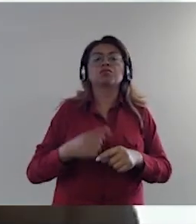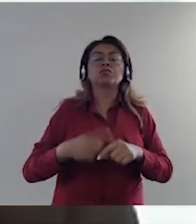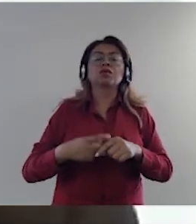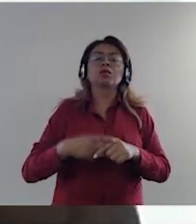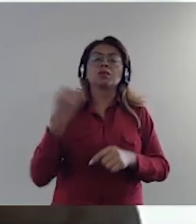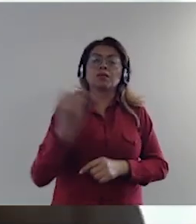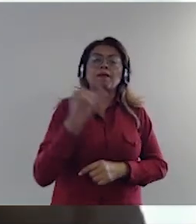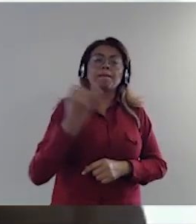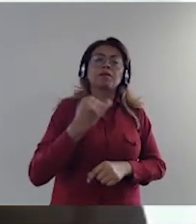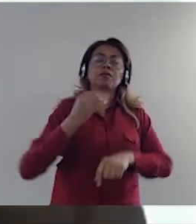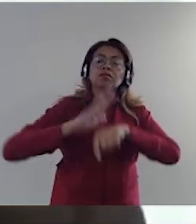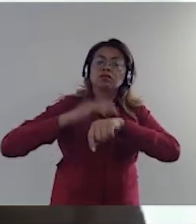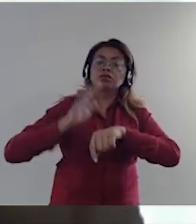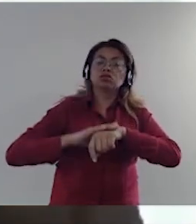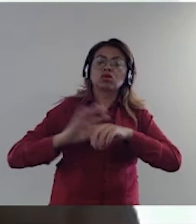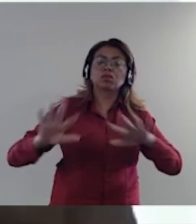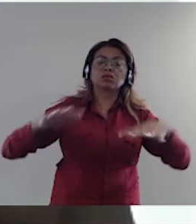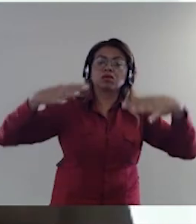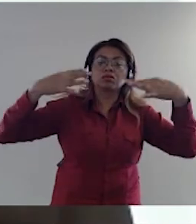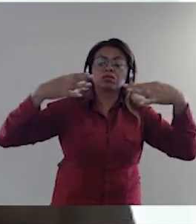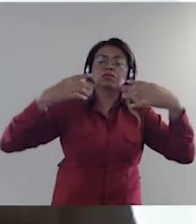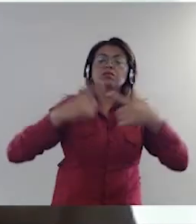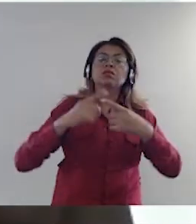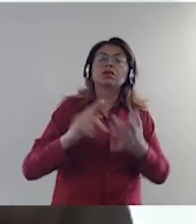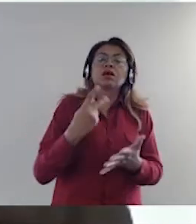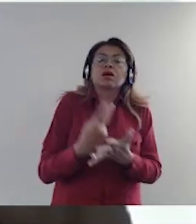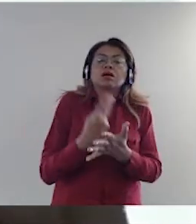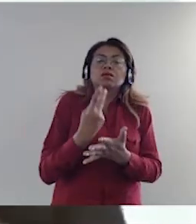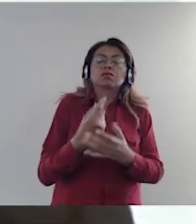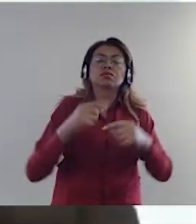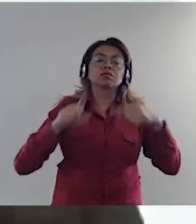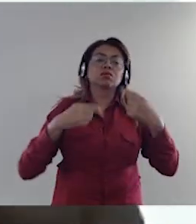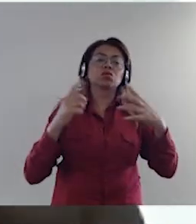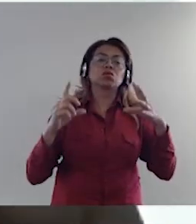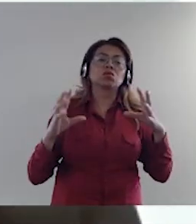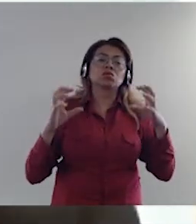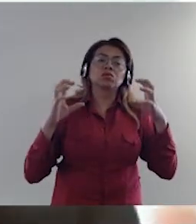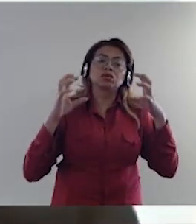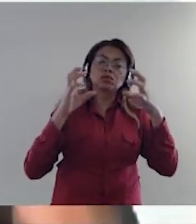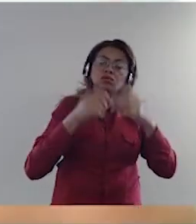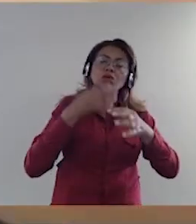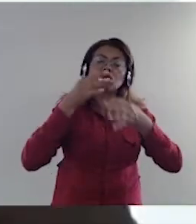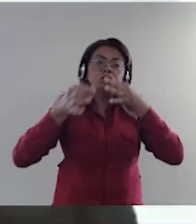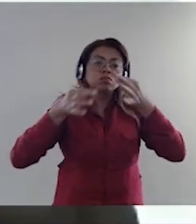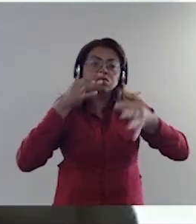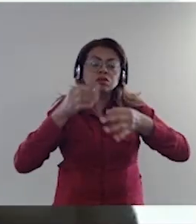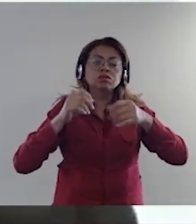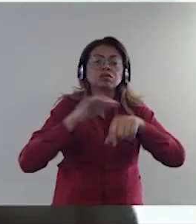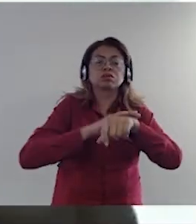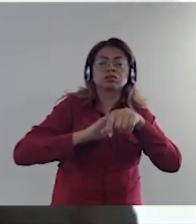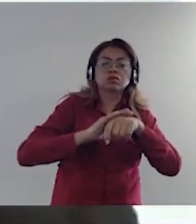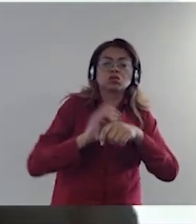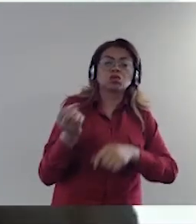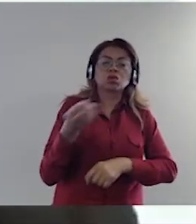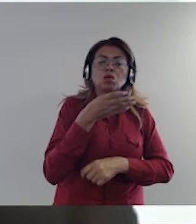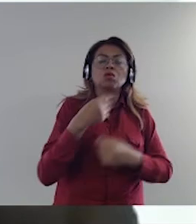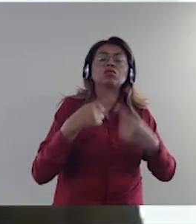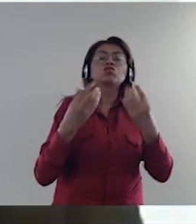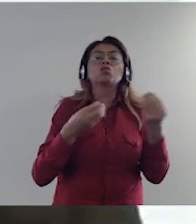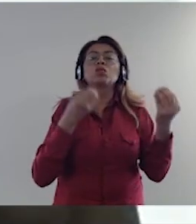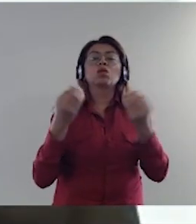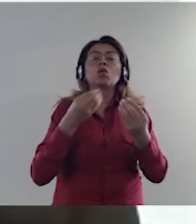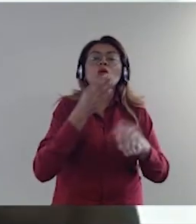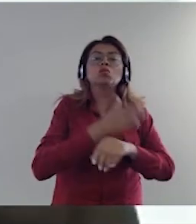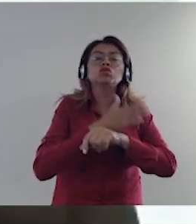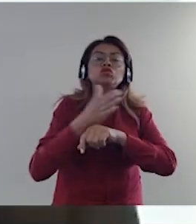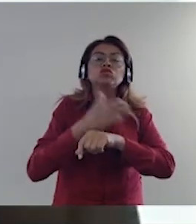que seja realizada uma discussão, uma nova discussão sobre a divisão das frações